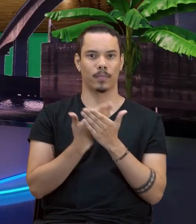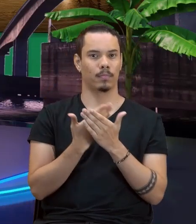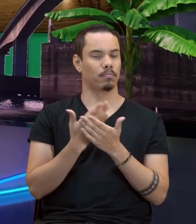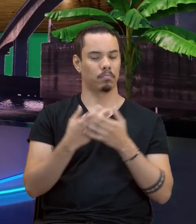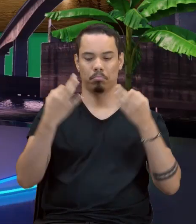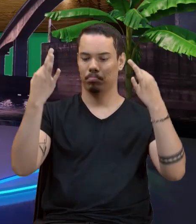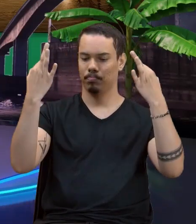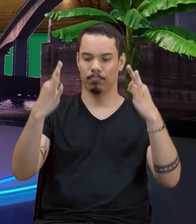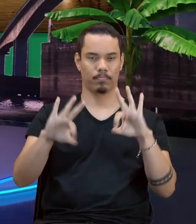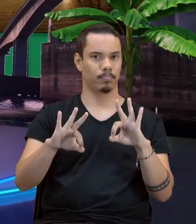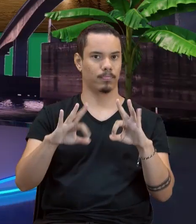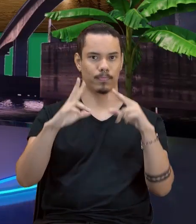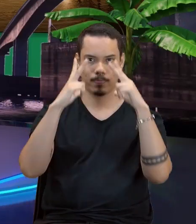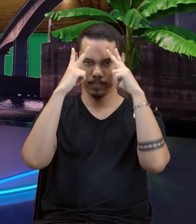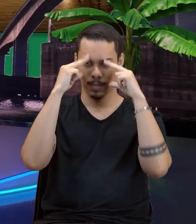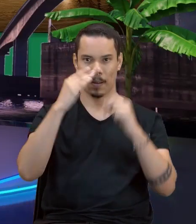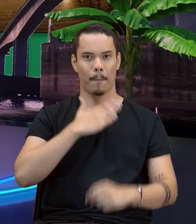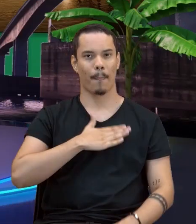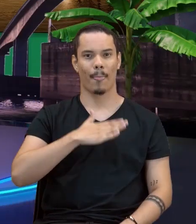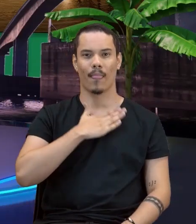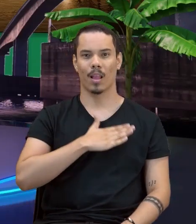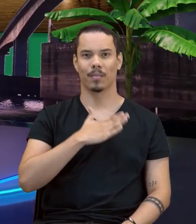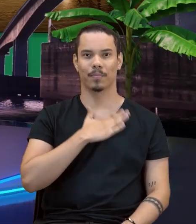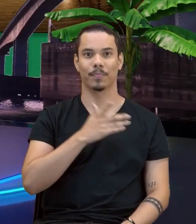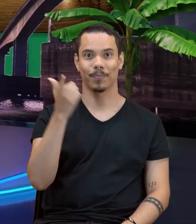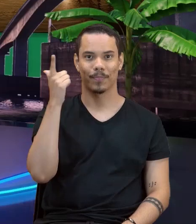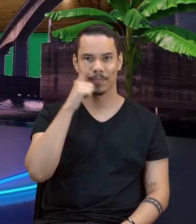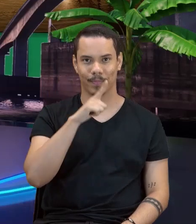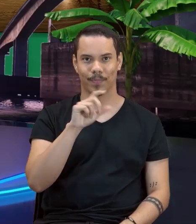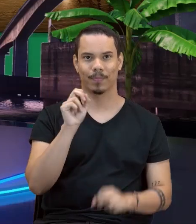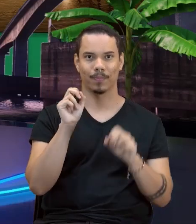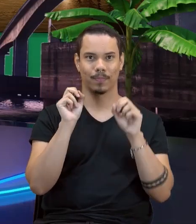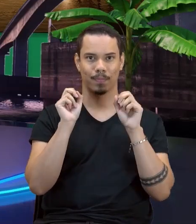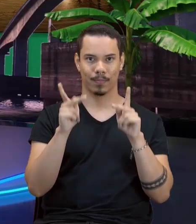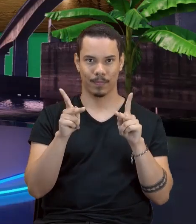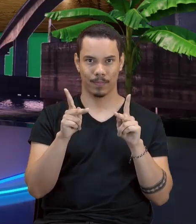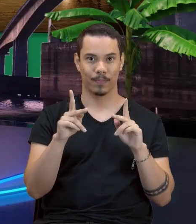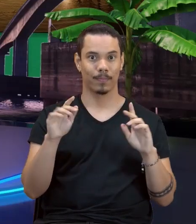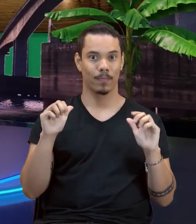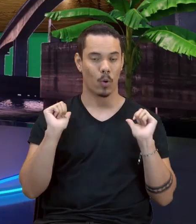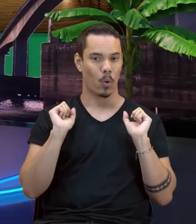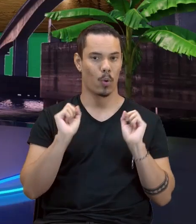tá tudo tranquilo, tá tudo favorável, professor Jorge. Maravilha. Fechou,